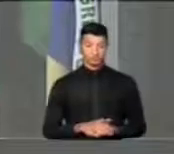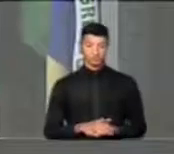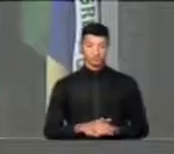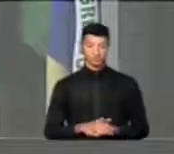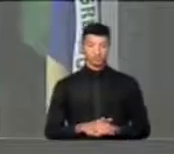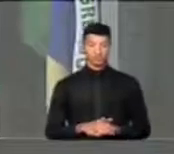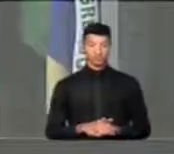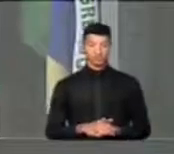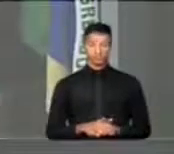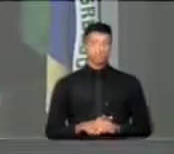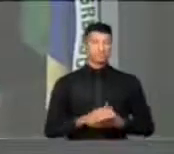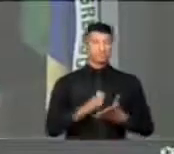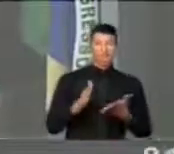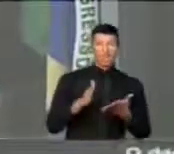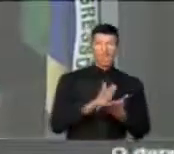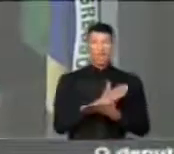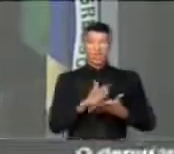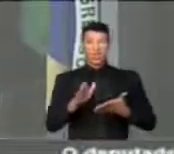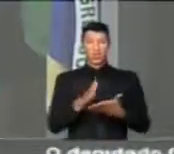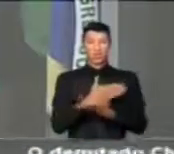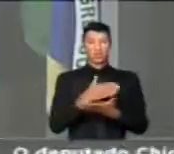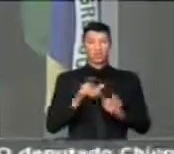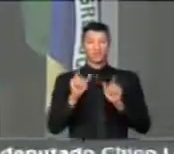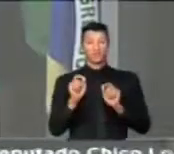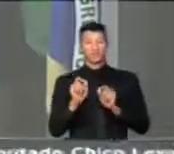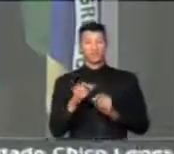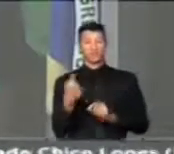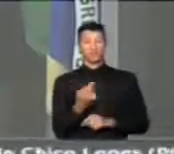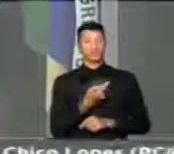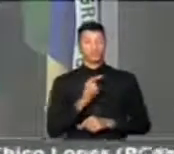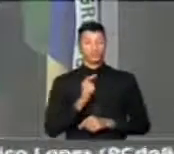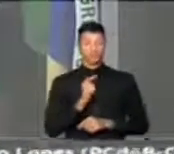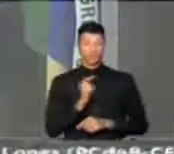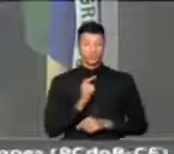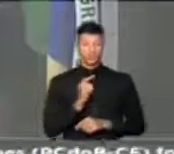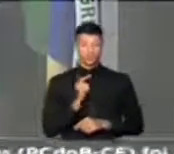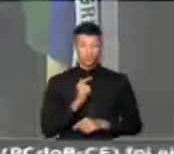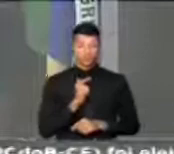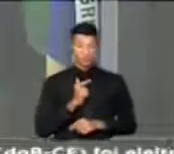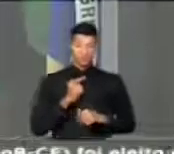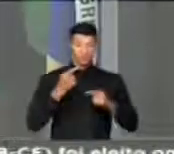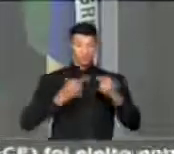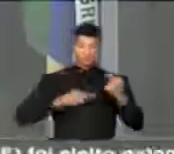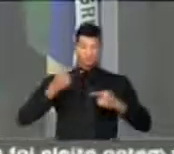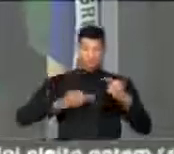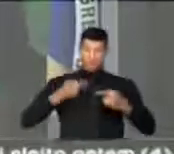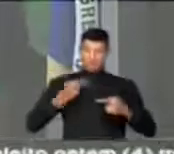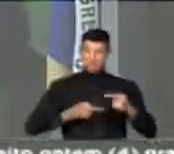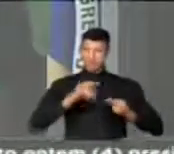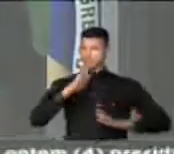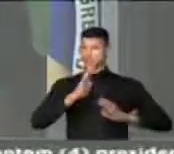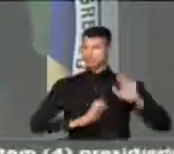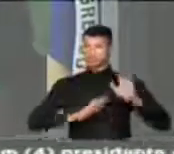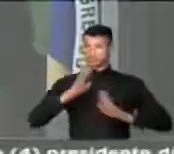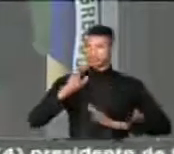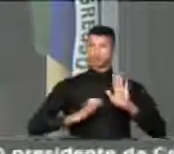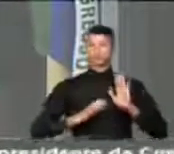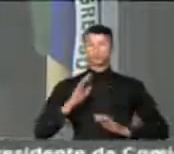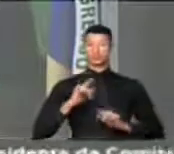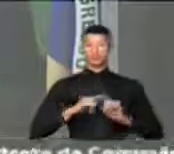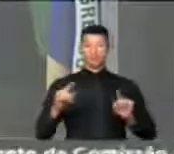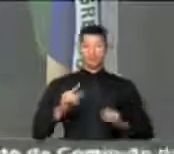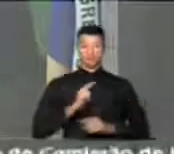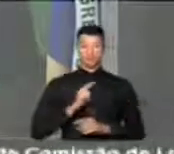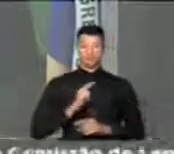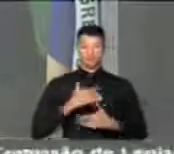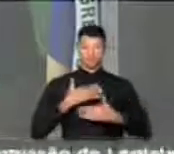Salvo raríssimas exceções, nós tivemos um debate acalorado, mas